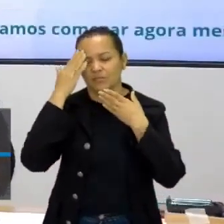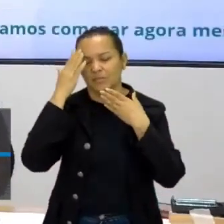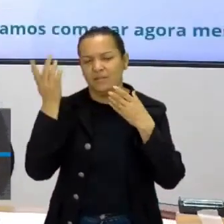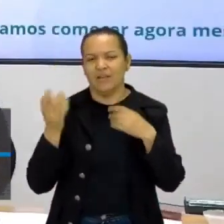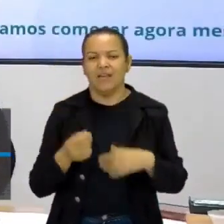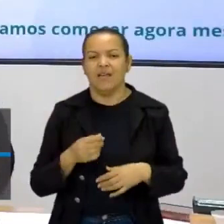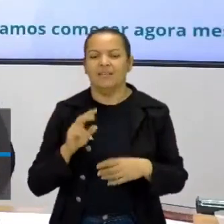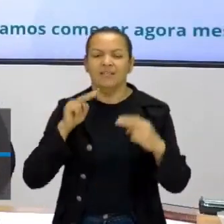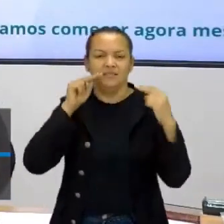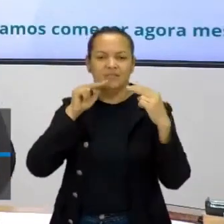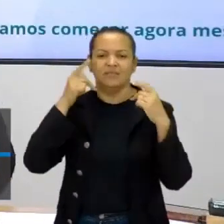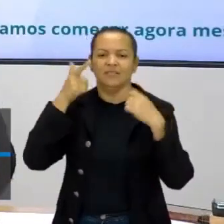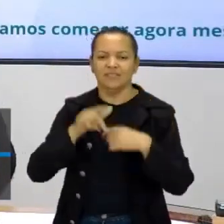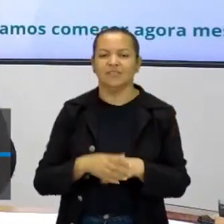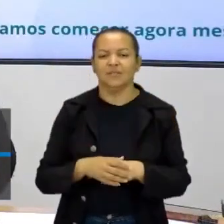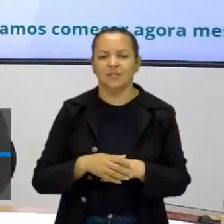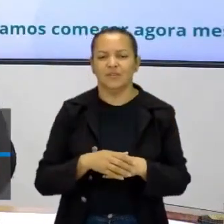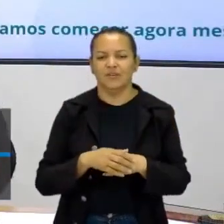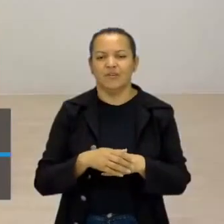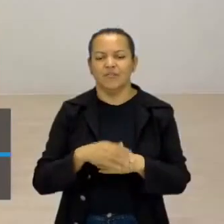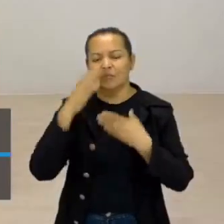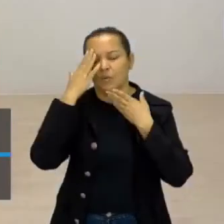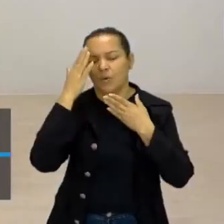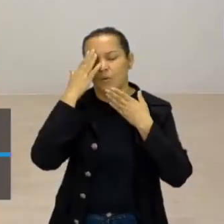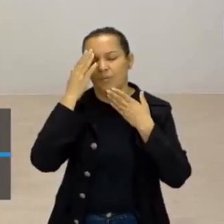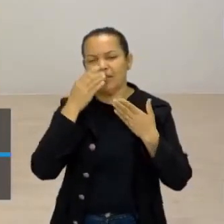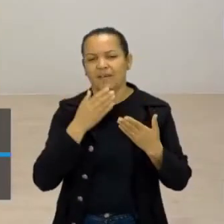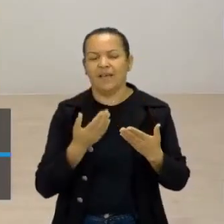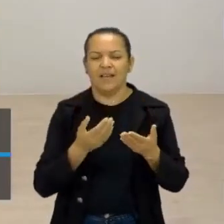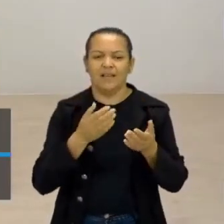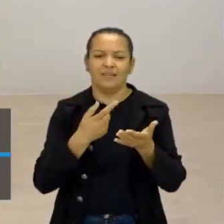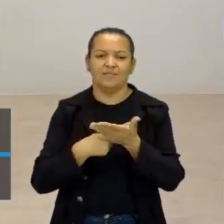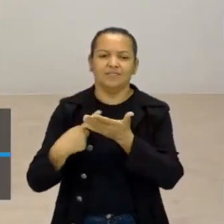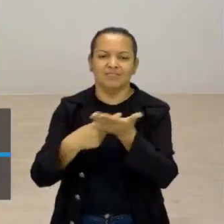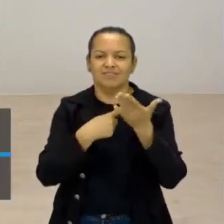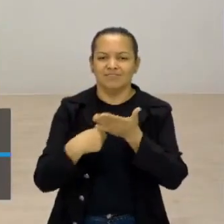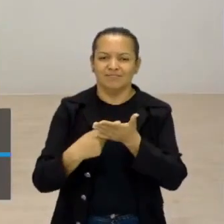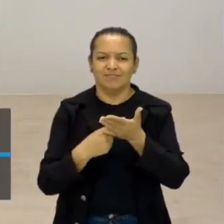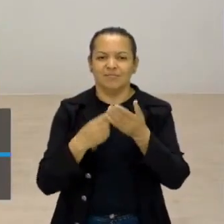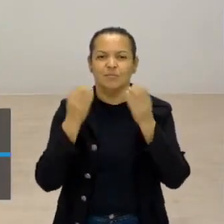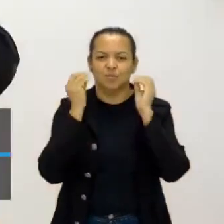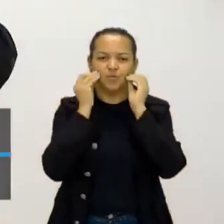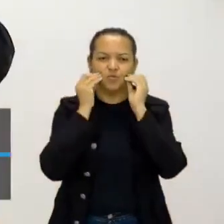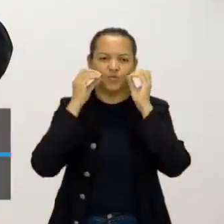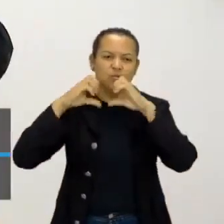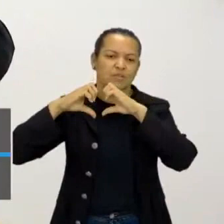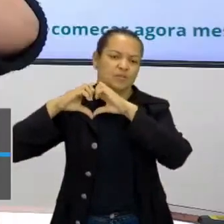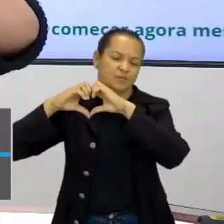vocês, né? Muito obrigada pela parceria. O ano inteiro aí acompanhando a gente. Beijos.